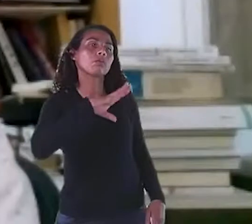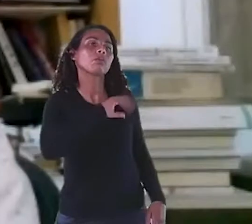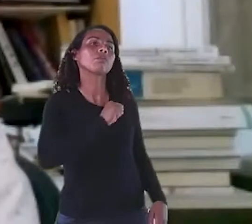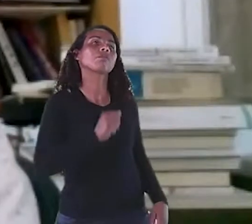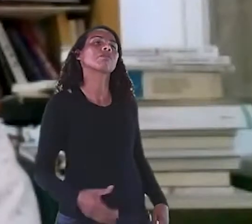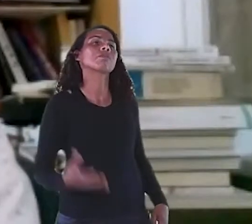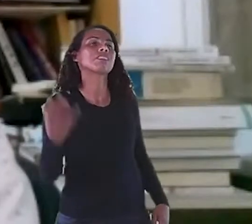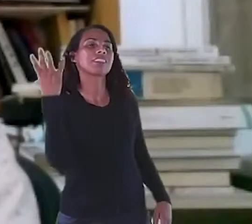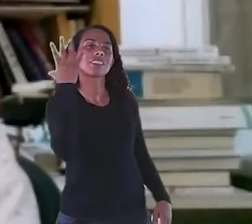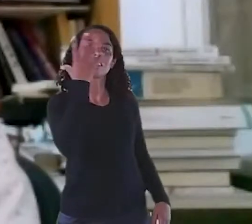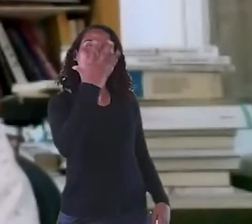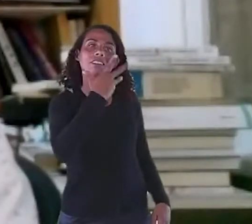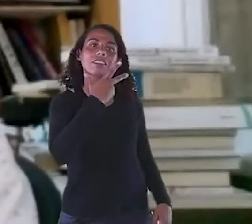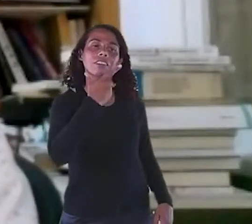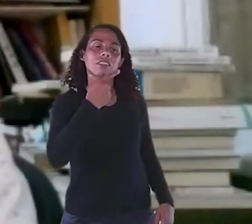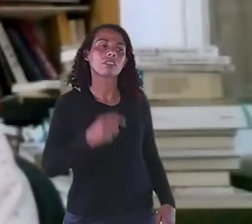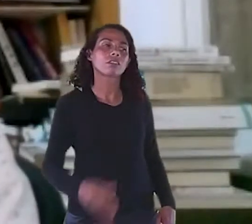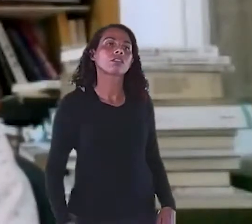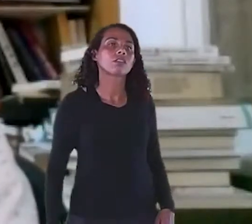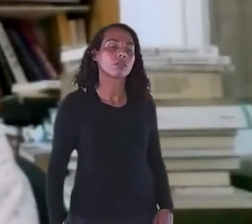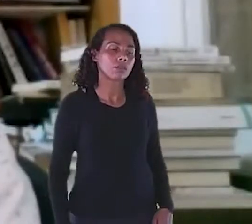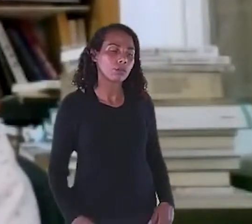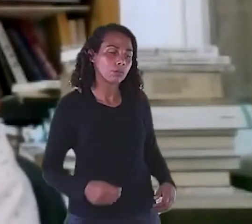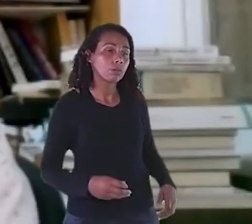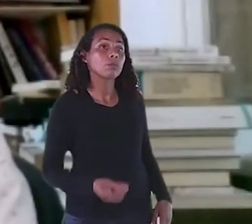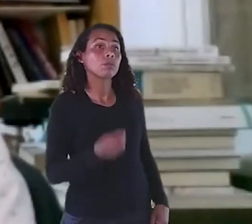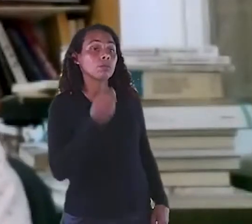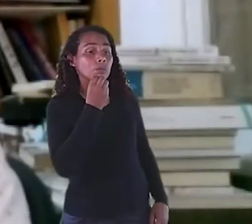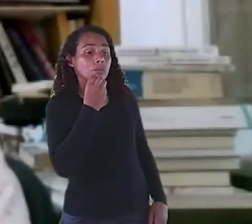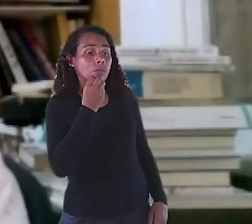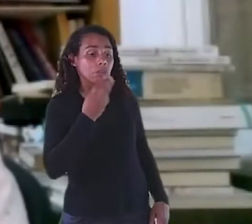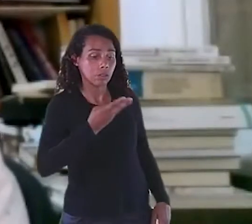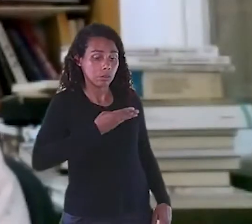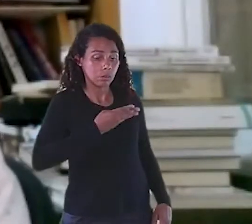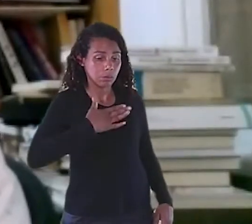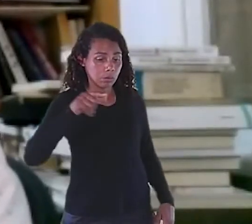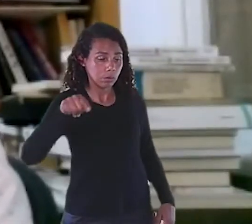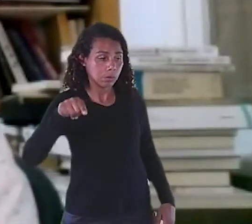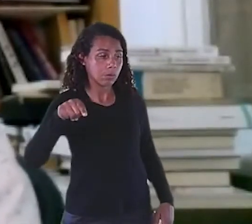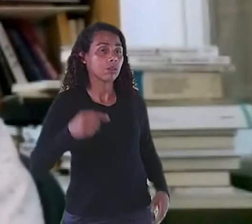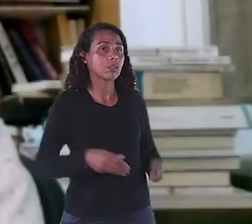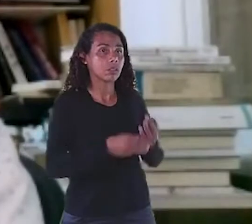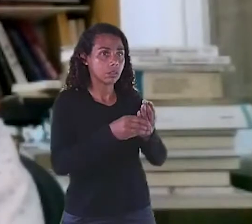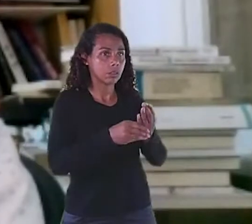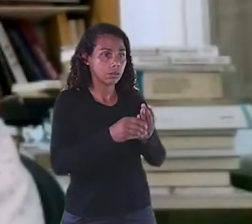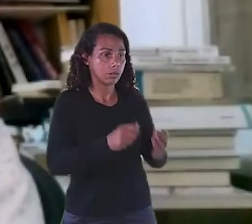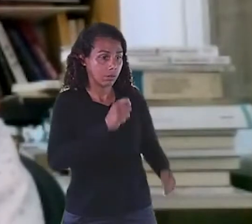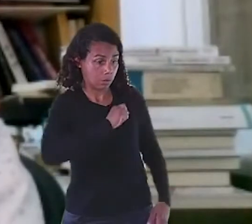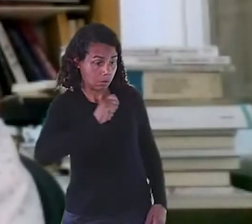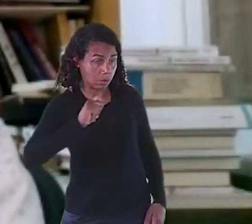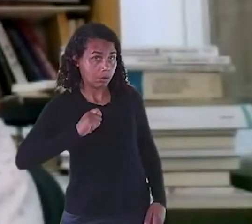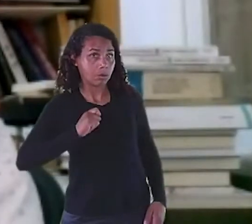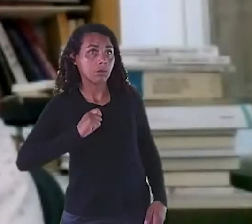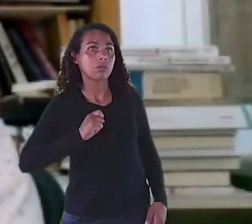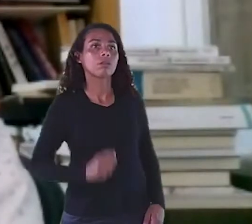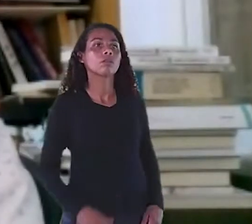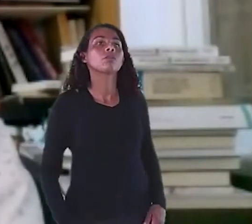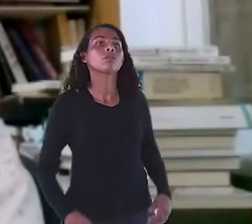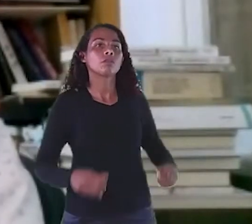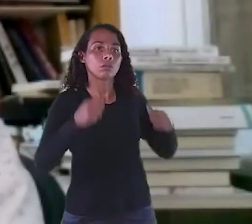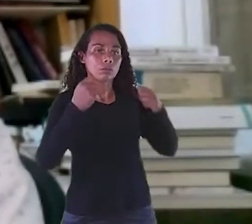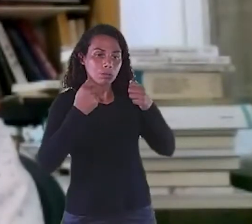esses contos dele precisavam ser mais divulgados, o romance também. Ele estava dizendo, ele é um cara, ele é uma prova